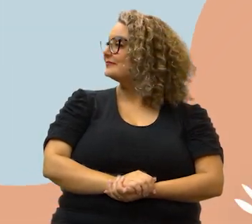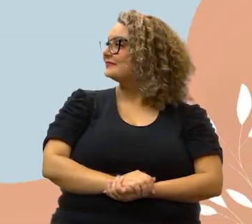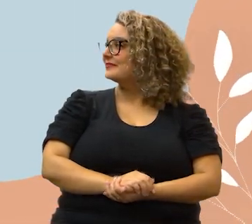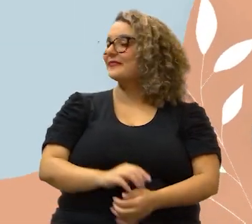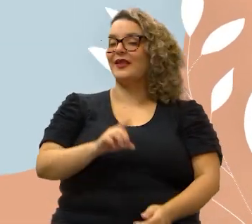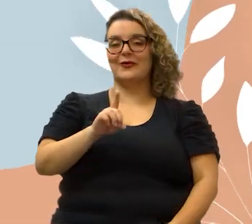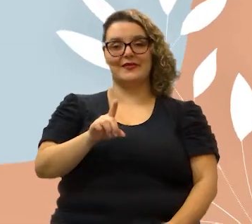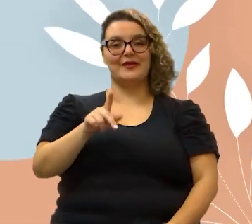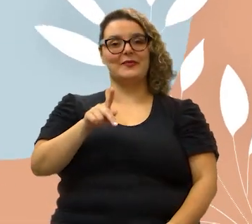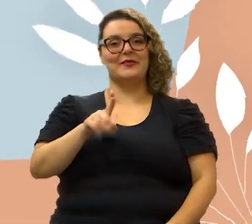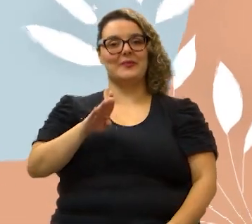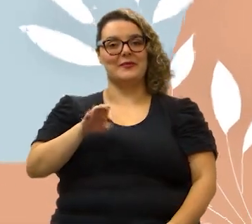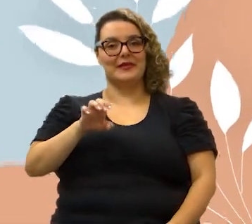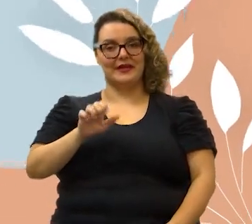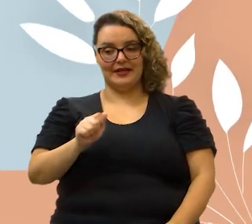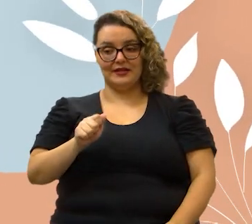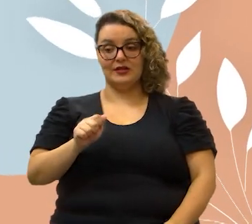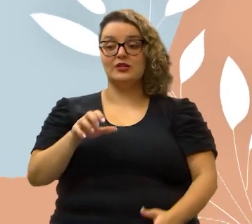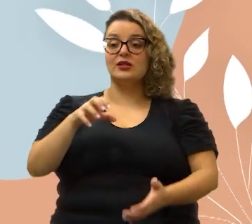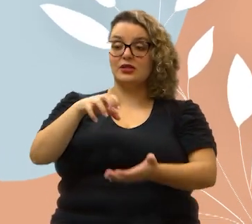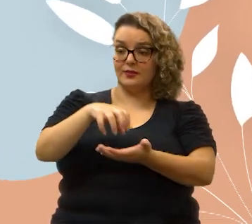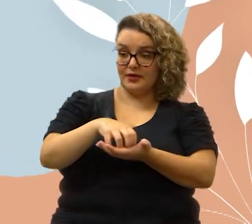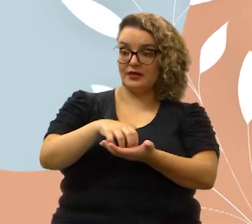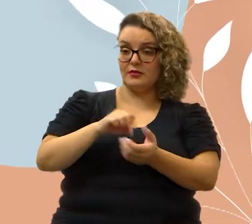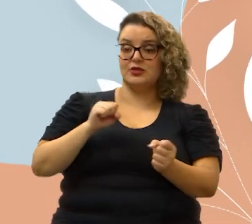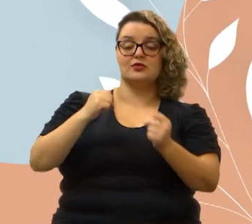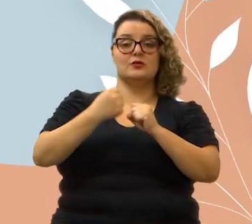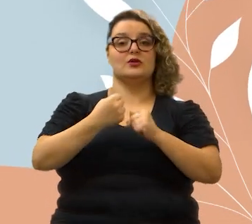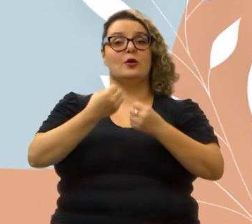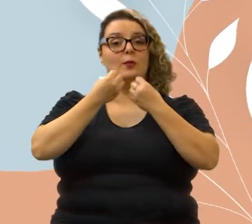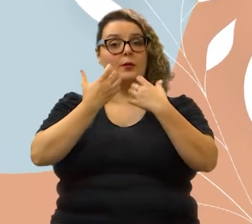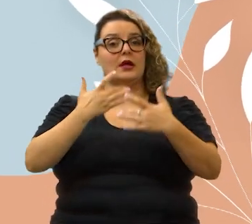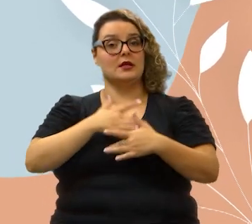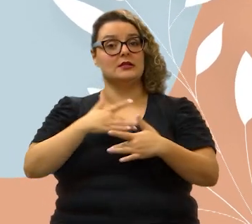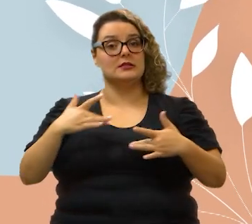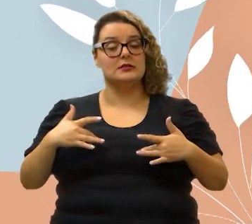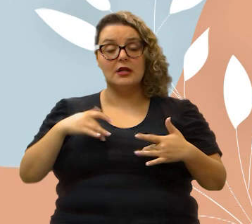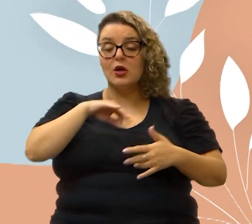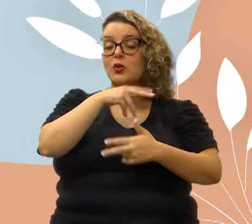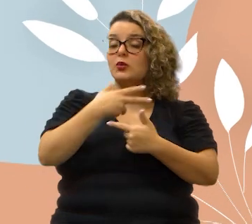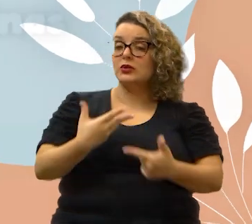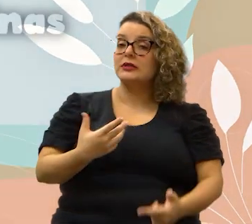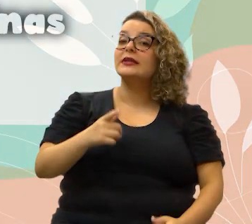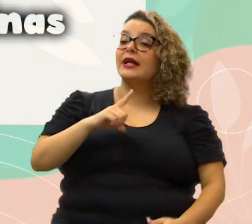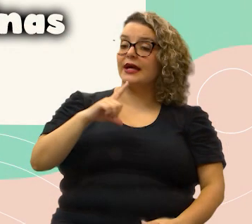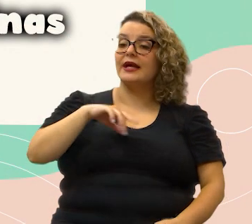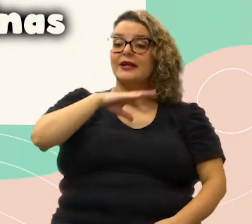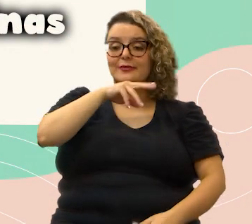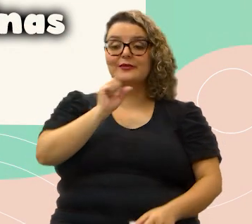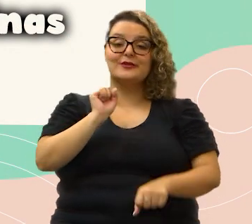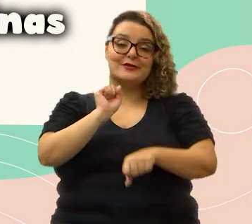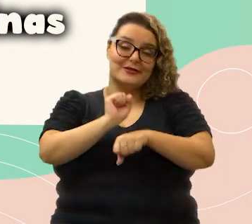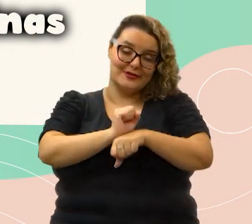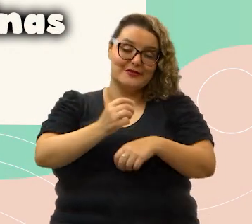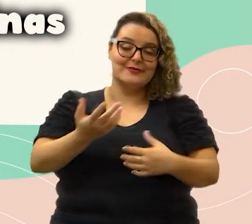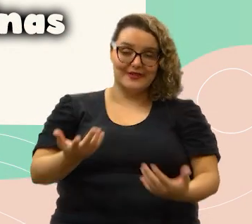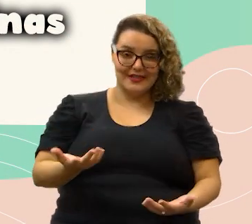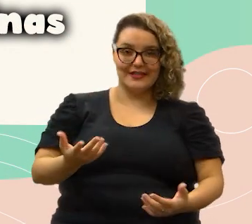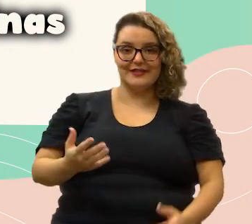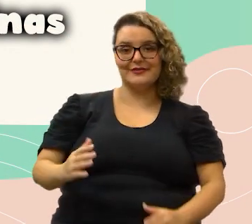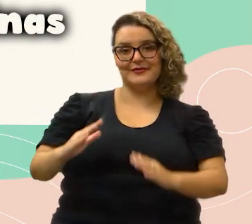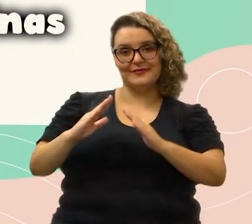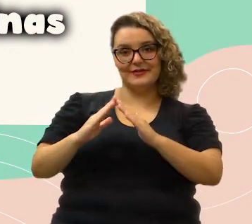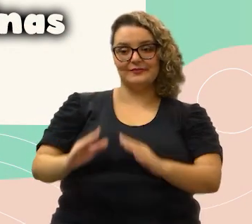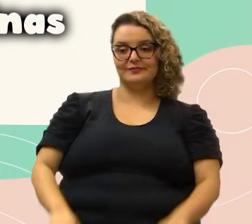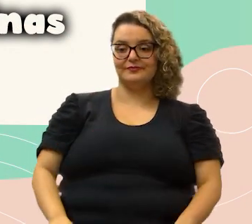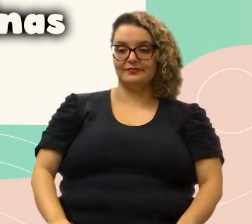o DPBEA, Departamento de Proteção e Bem-Estar Animal, tem bichinhos aguardando um lar. A dona dessa carinha